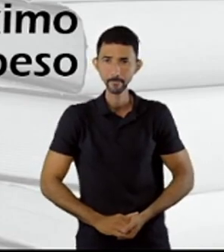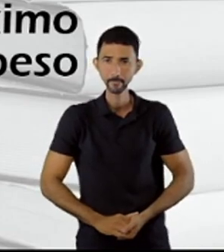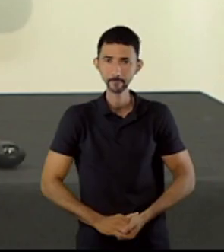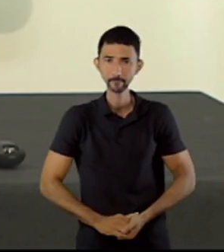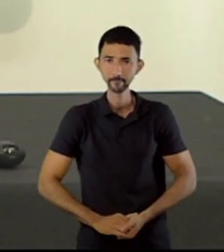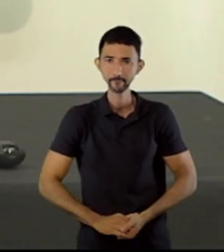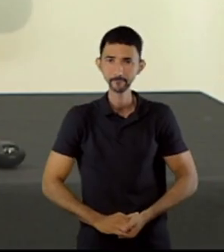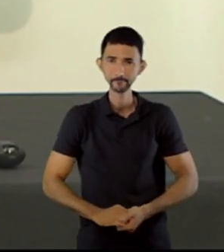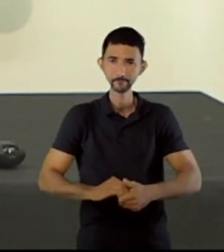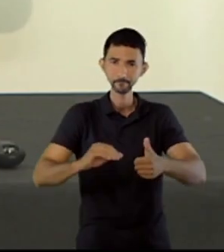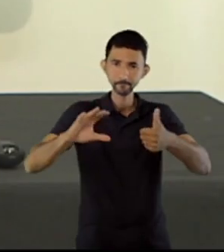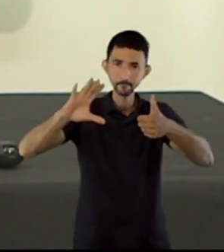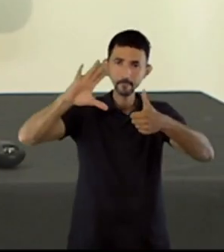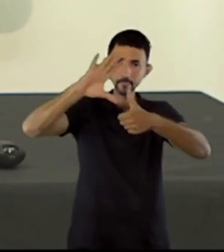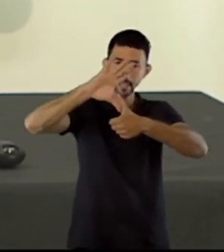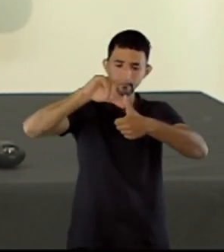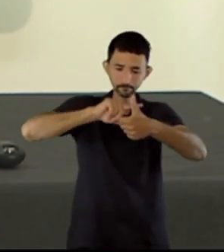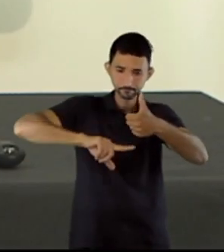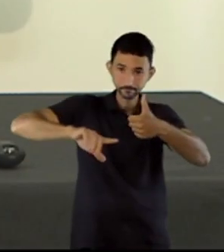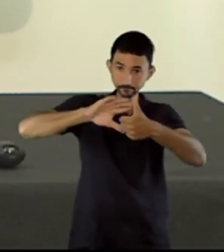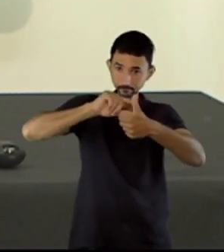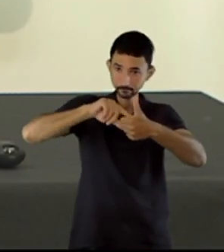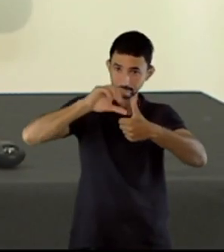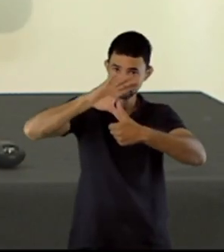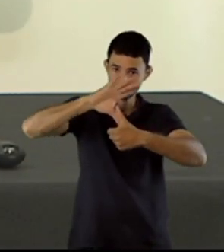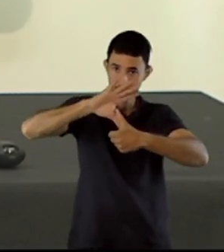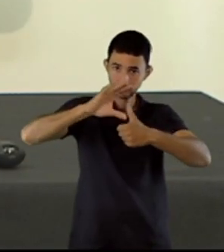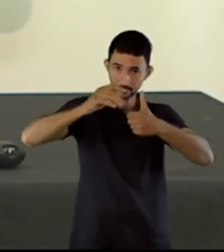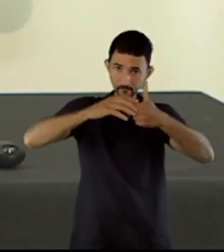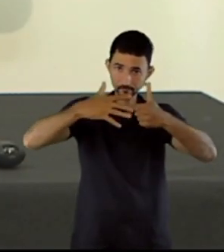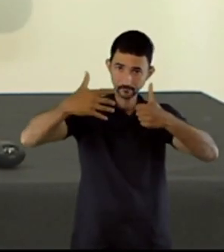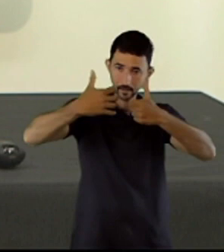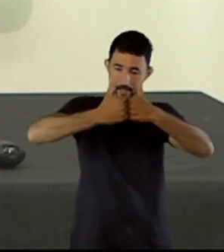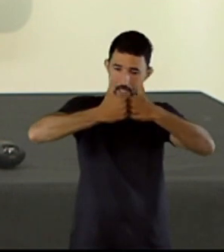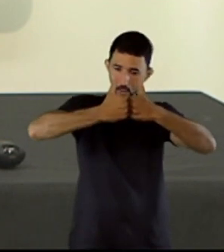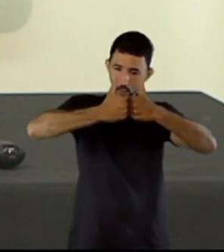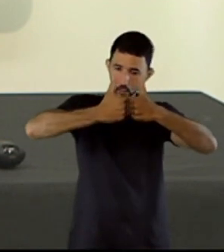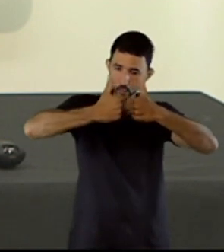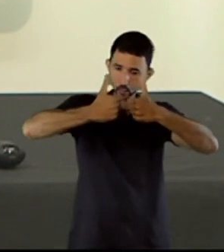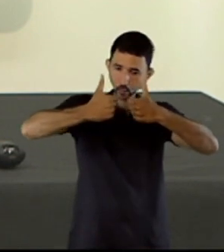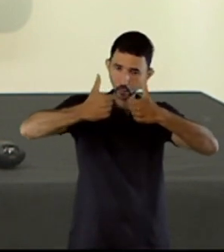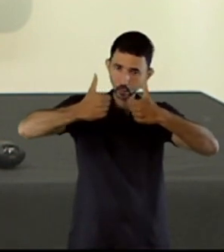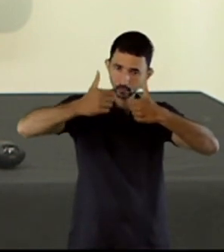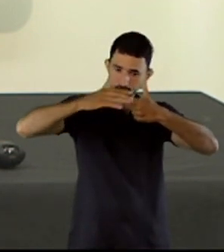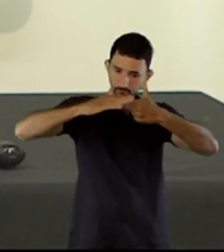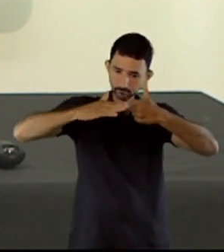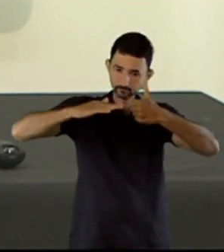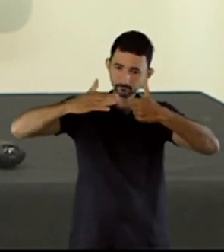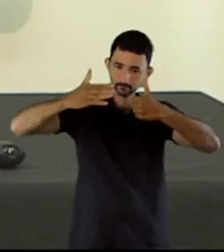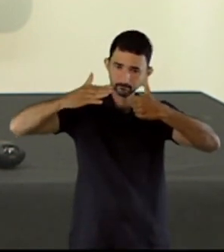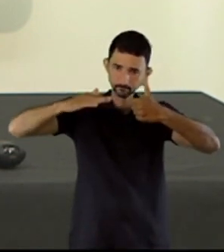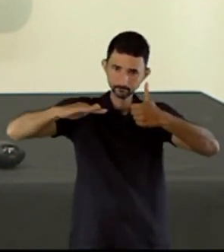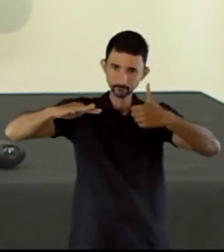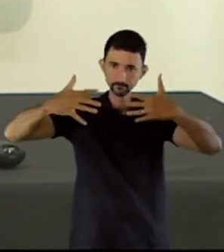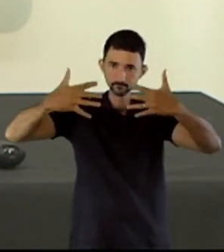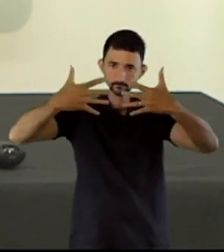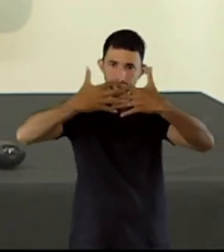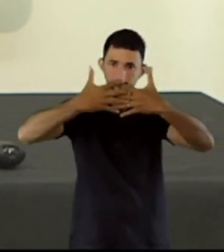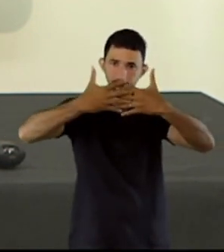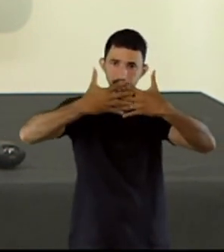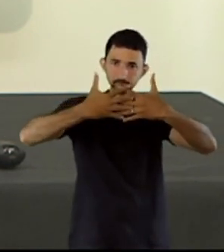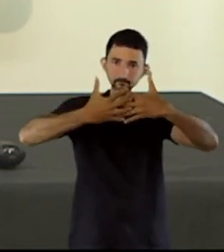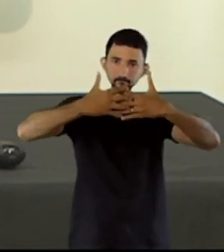do Sul, né? Ela descolou ali, ela se movimentou ali daquela parte da